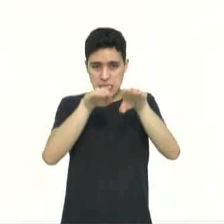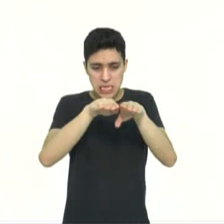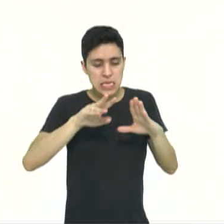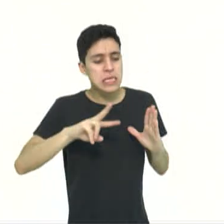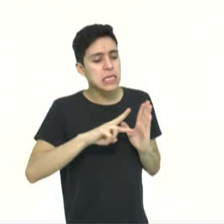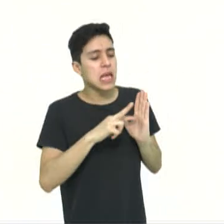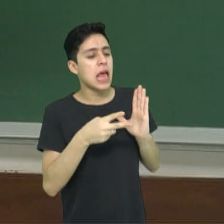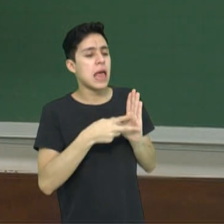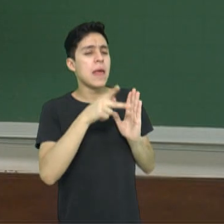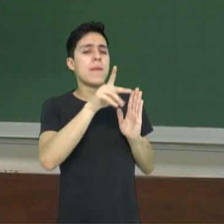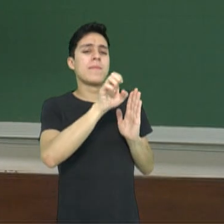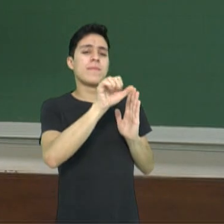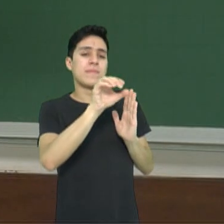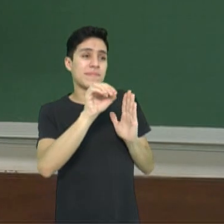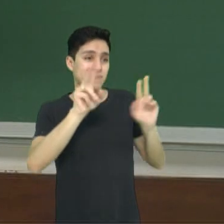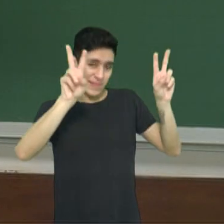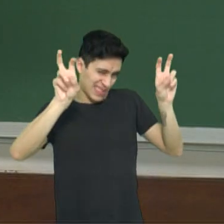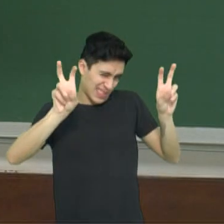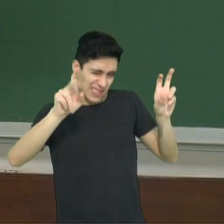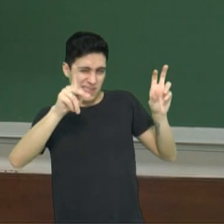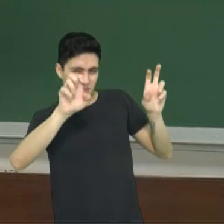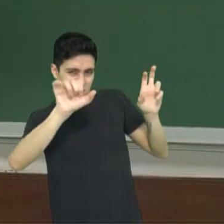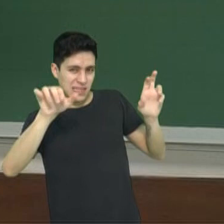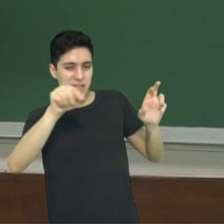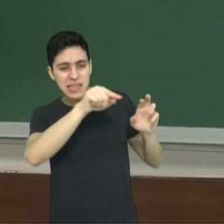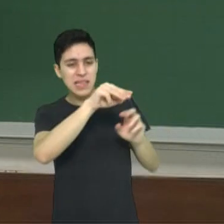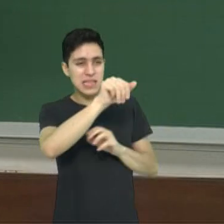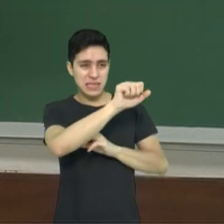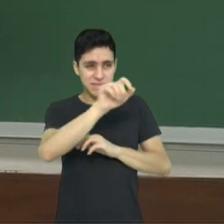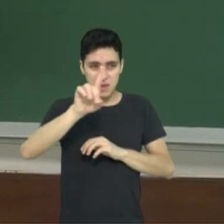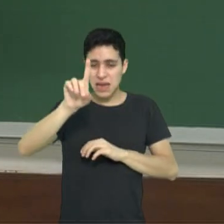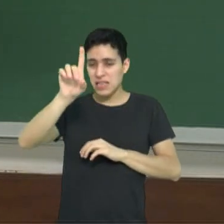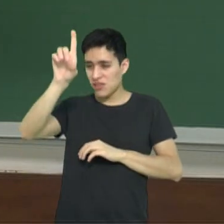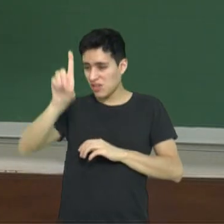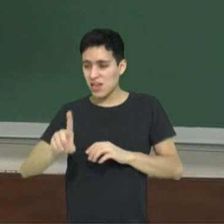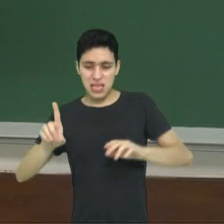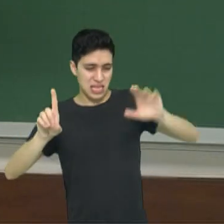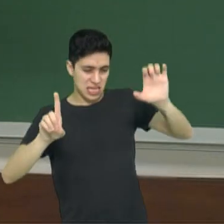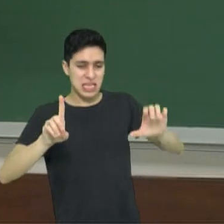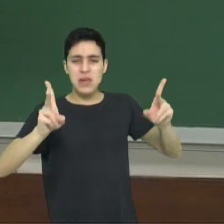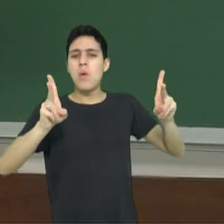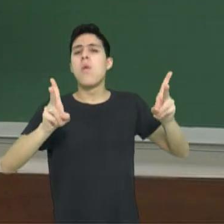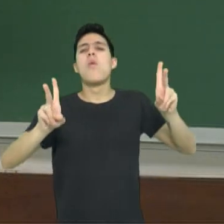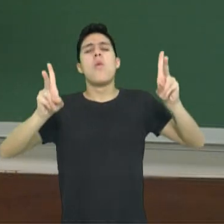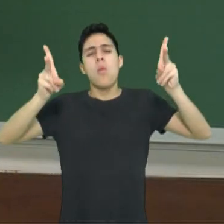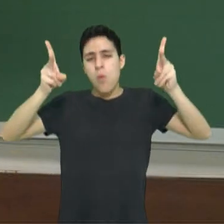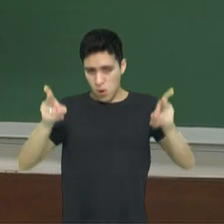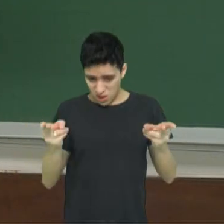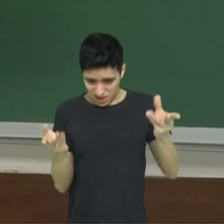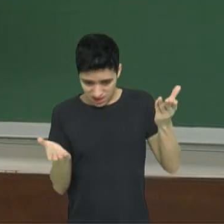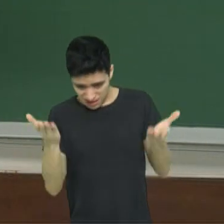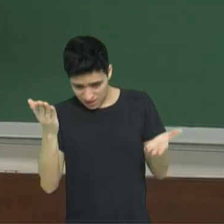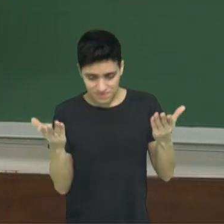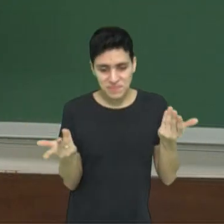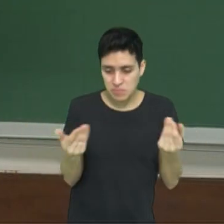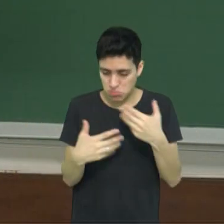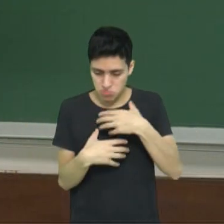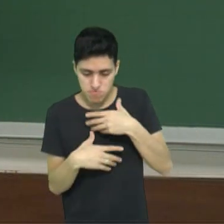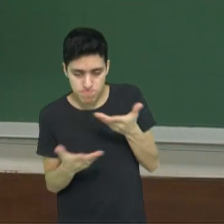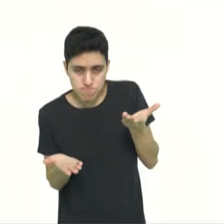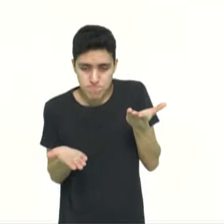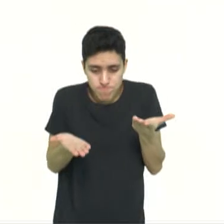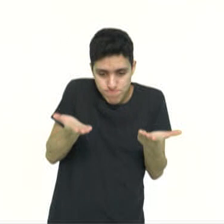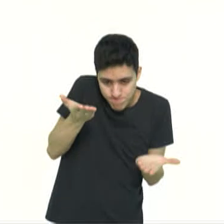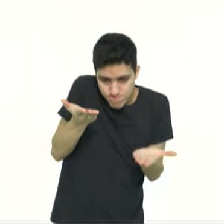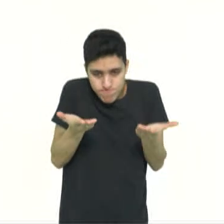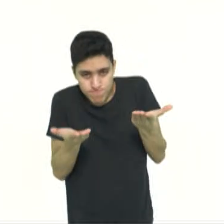significa que o peso, né? A massa do lado direito é igualzinha à massa do lado esquerdo. Então, para fazer o equilíbrio, é preciso